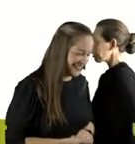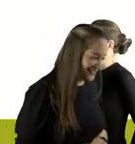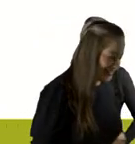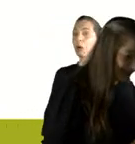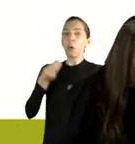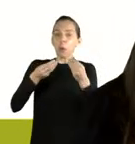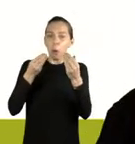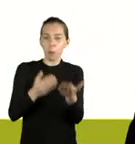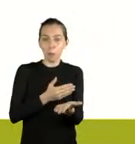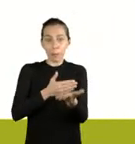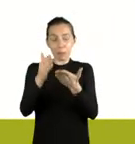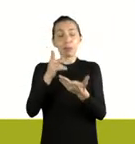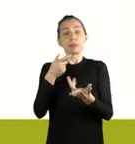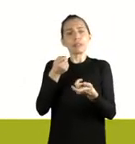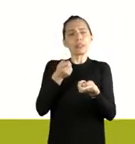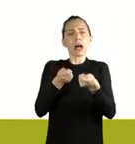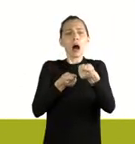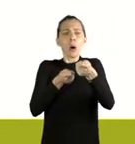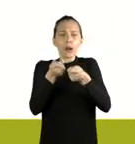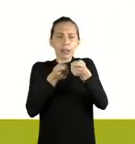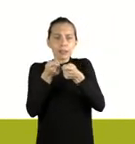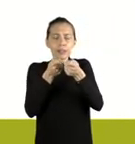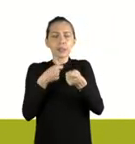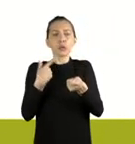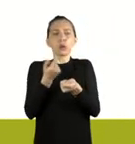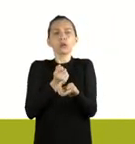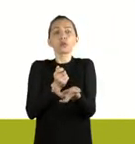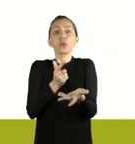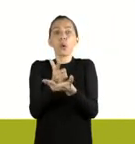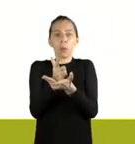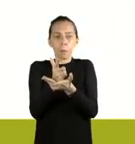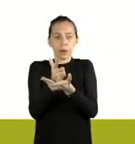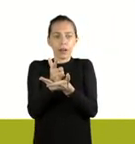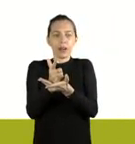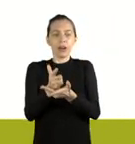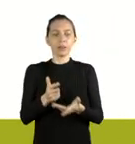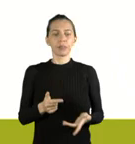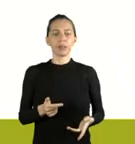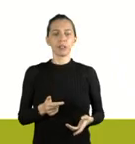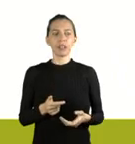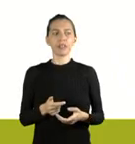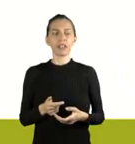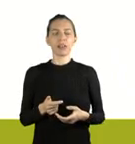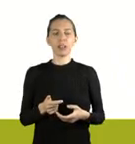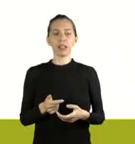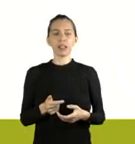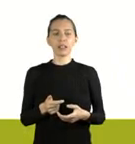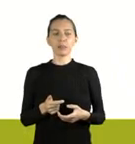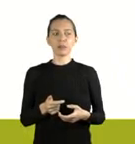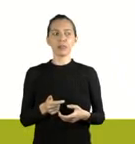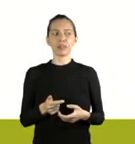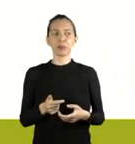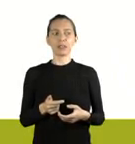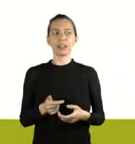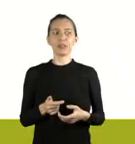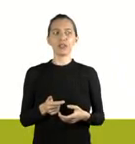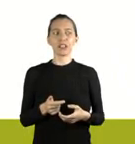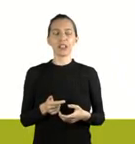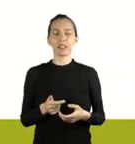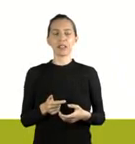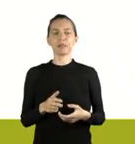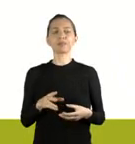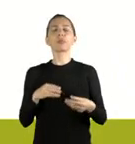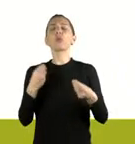organizar suas contas. A gente tem que saber onde vocês estão gastando, onde vocês estão, onde